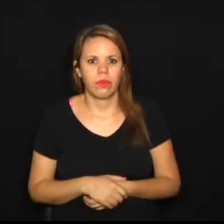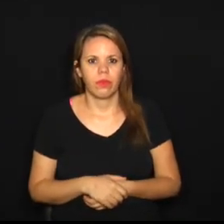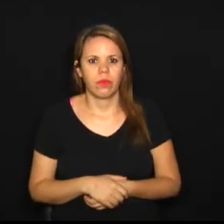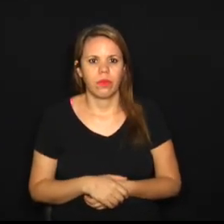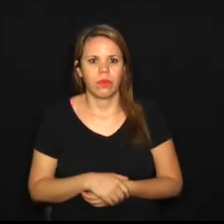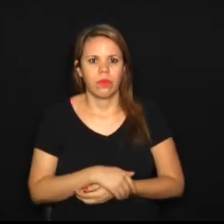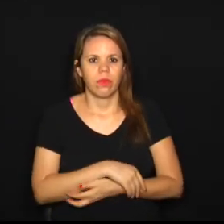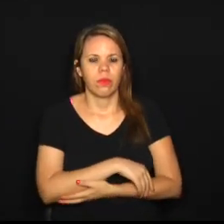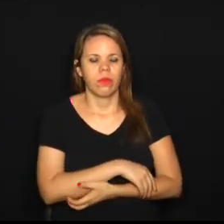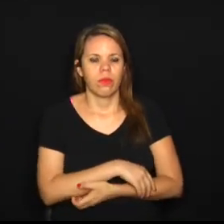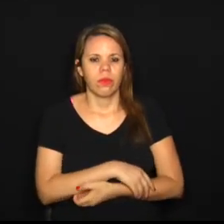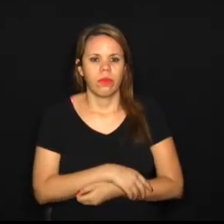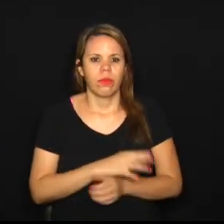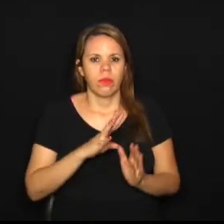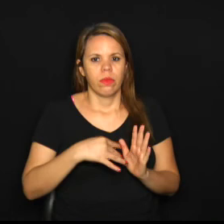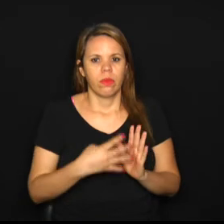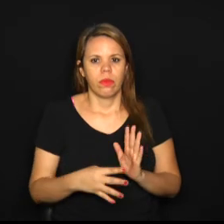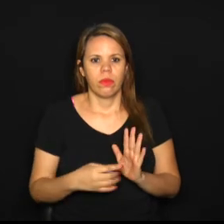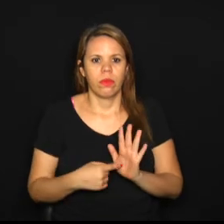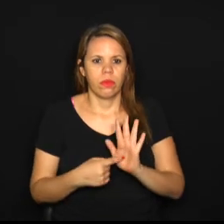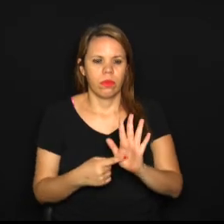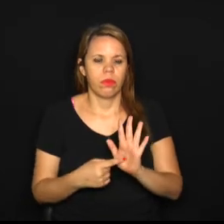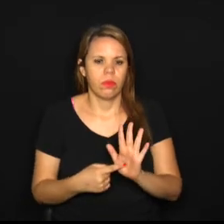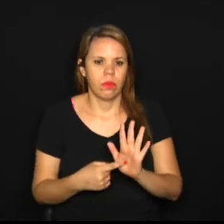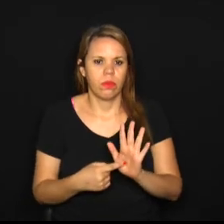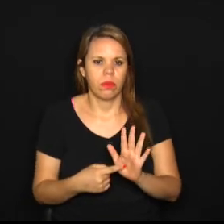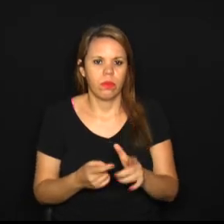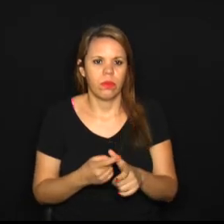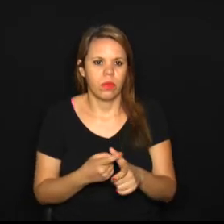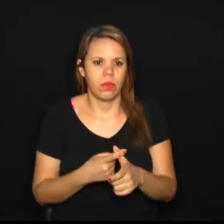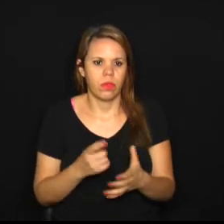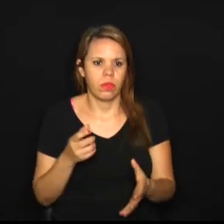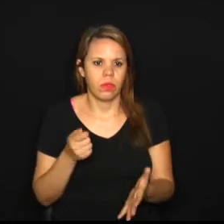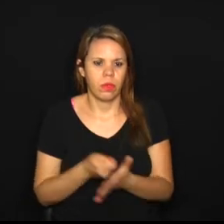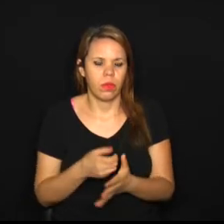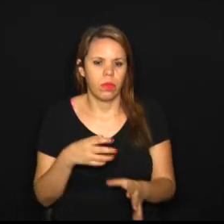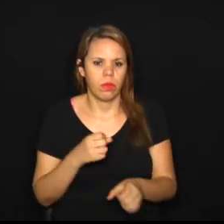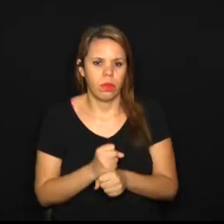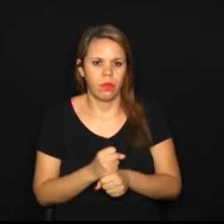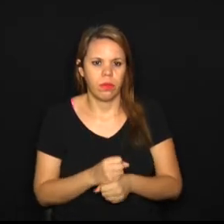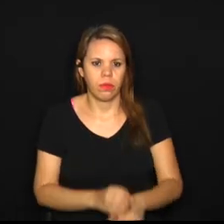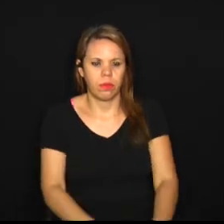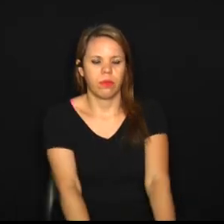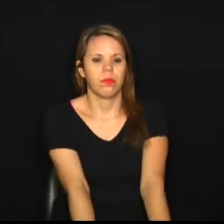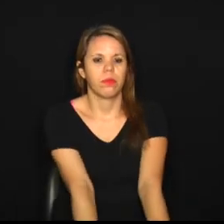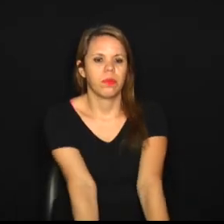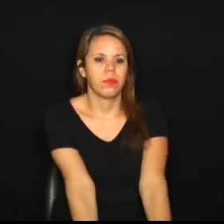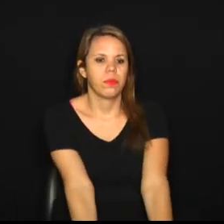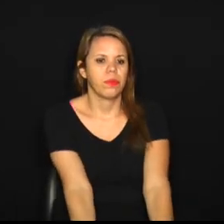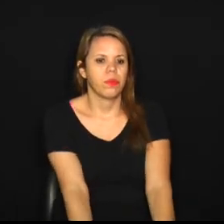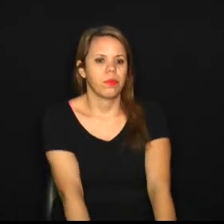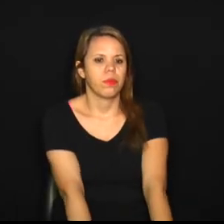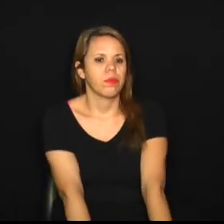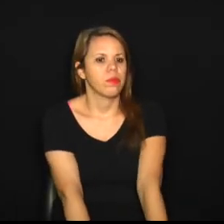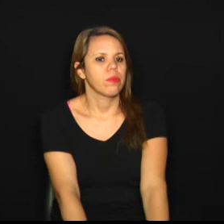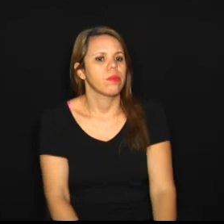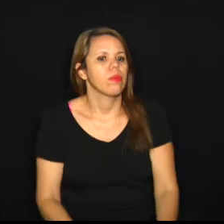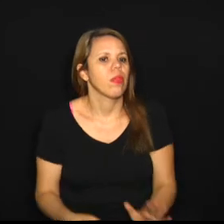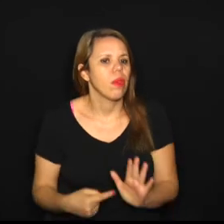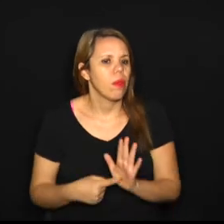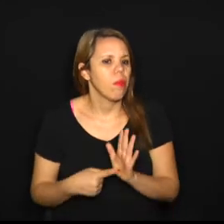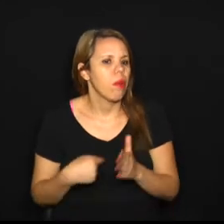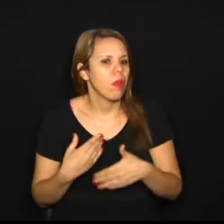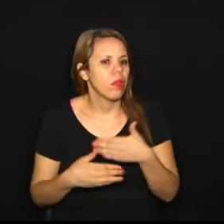Na próxima tabela a gente demonstra aqui as despesas liquidadas no ano, onde a gente destaca aqui as despesas